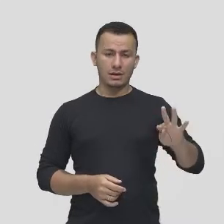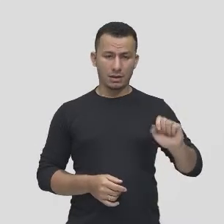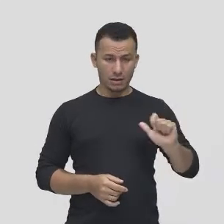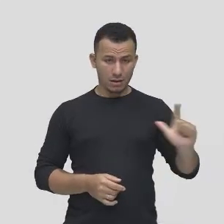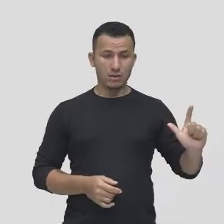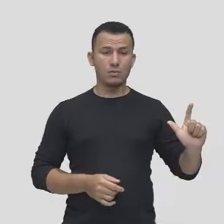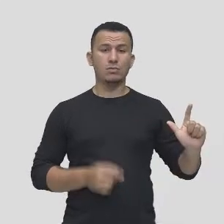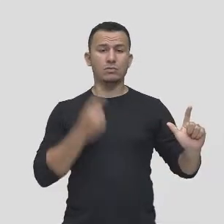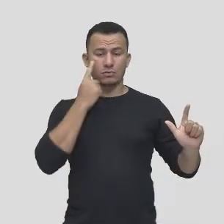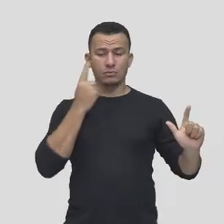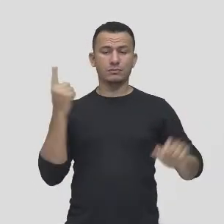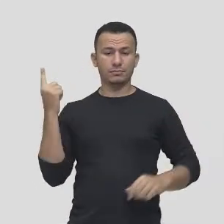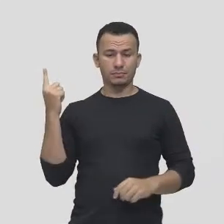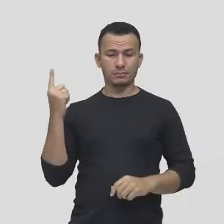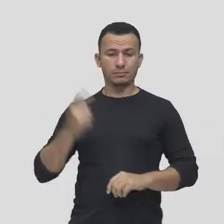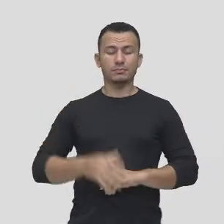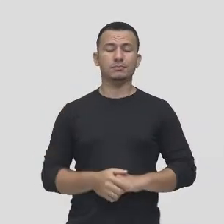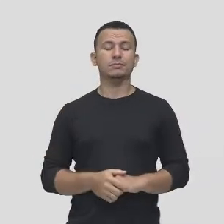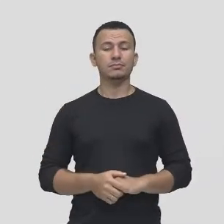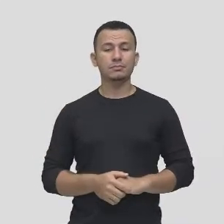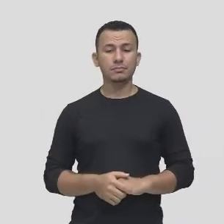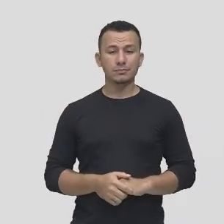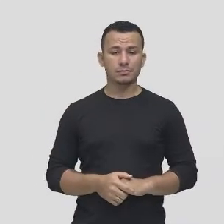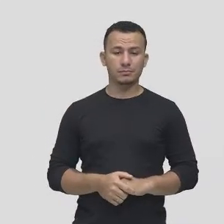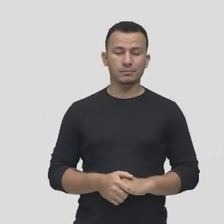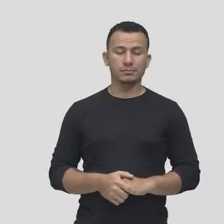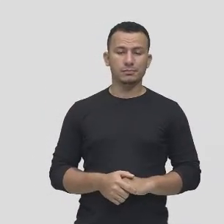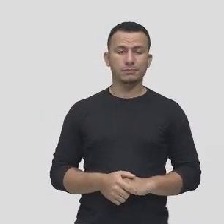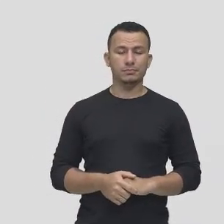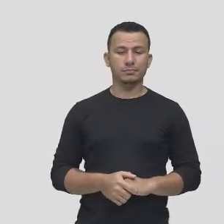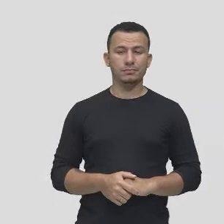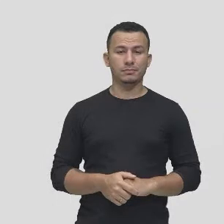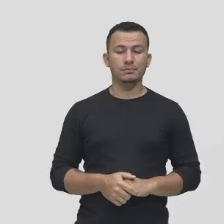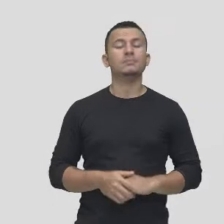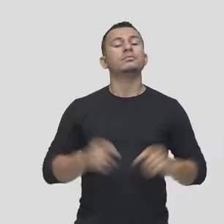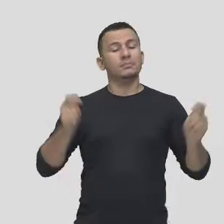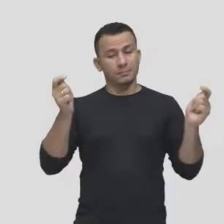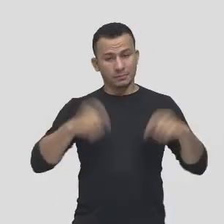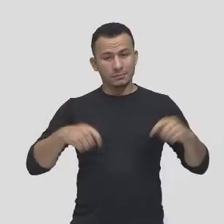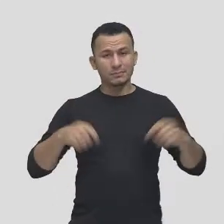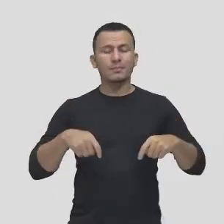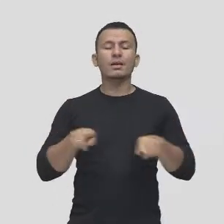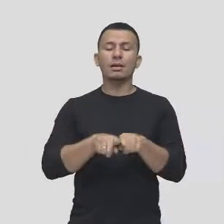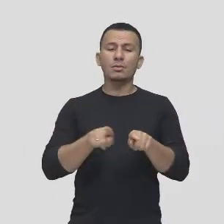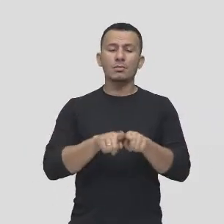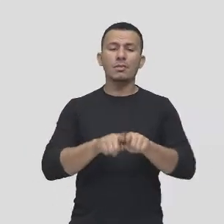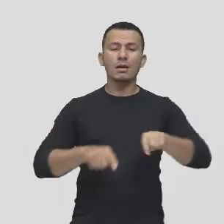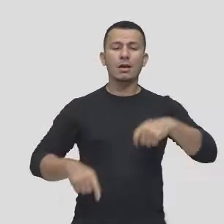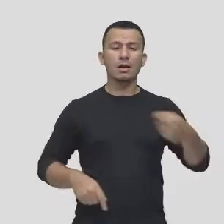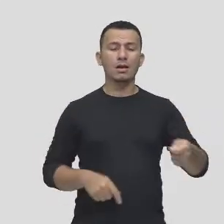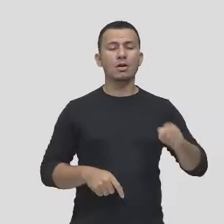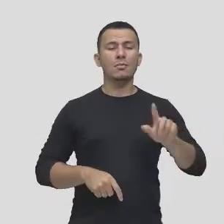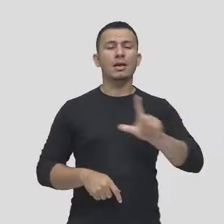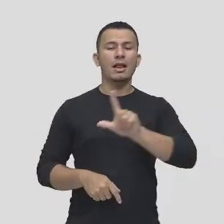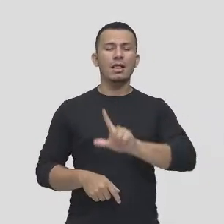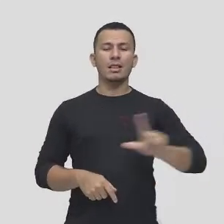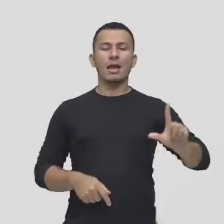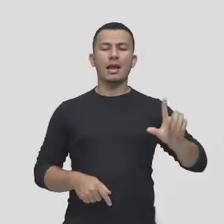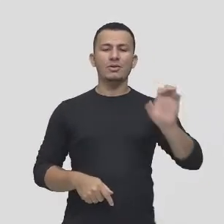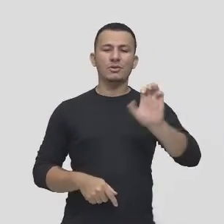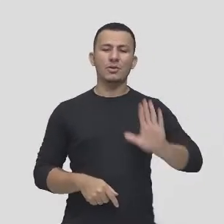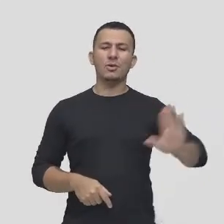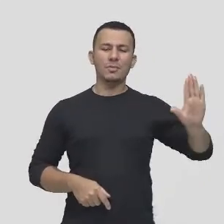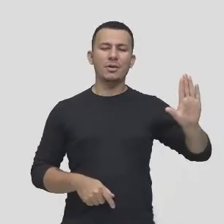aqui, nessa aula, nesse formato, a gente também consegue chamar eles de leste europeu, é muito comum